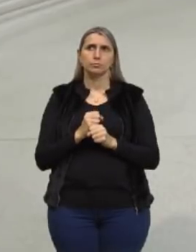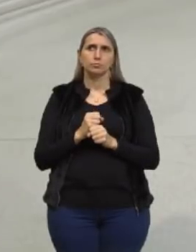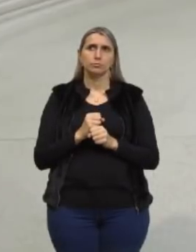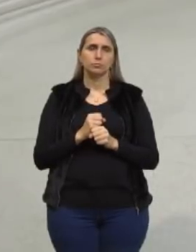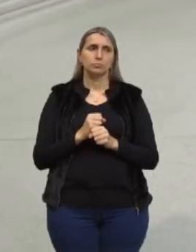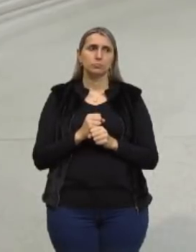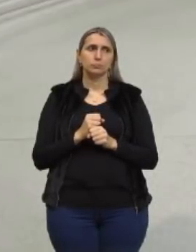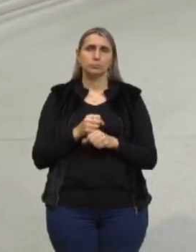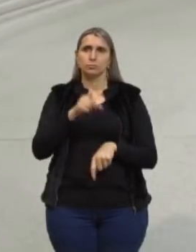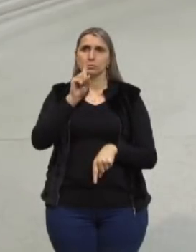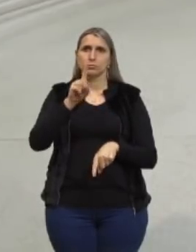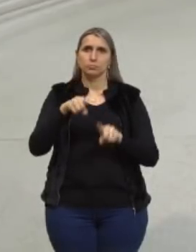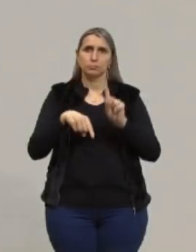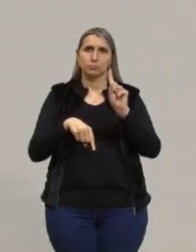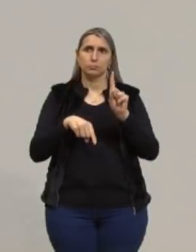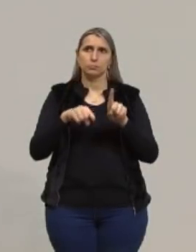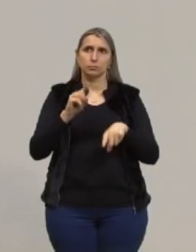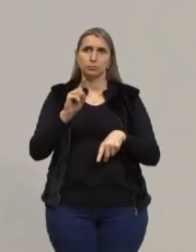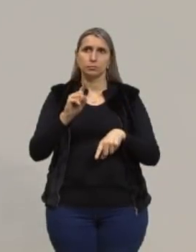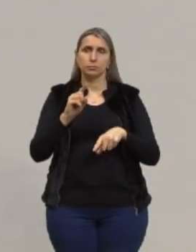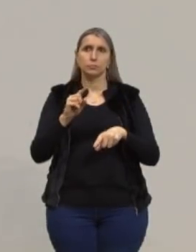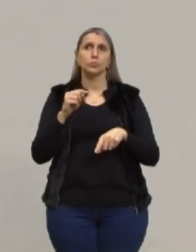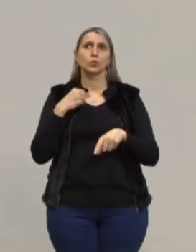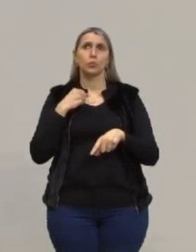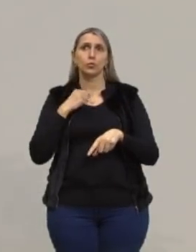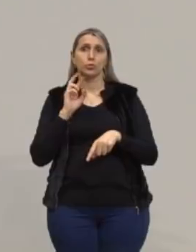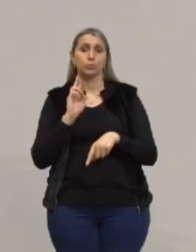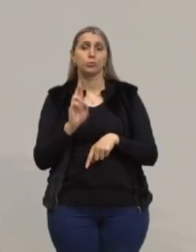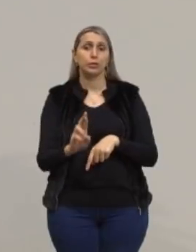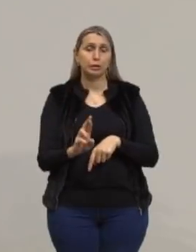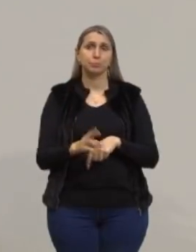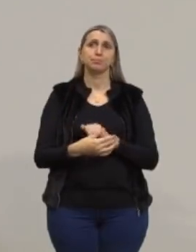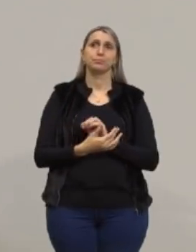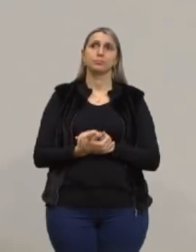da entalpia dos meus produtos